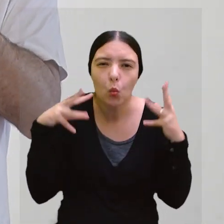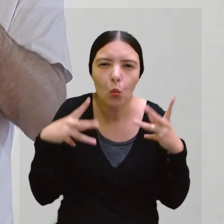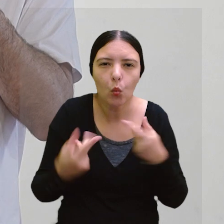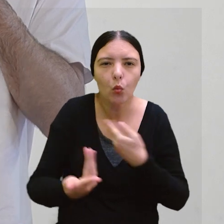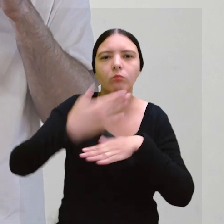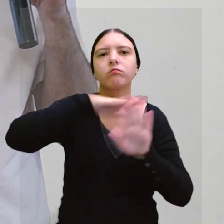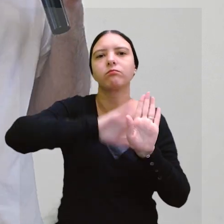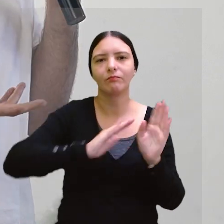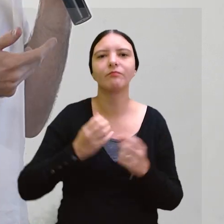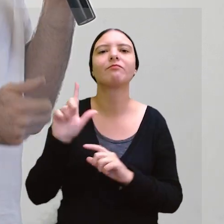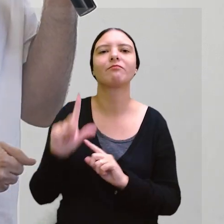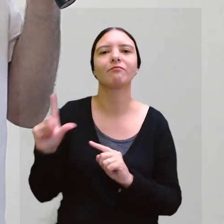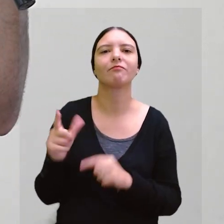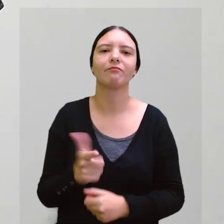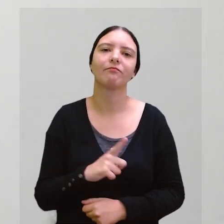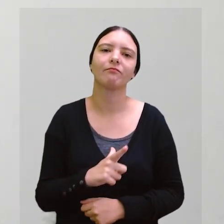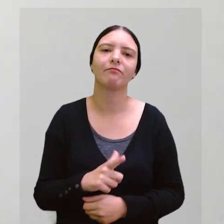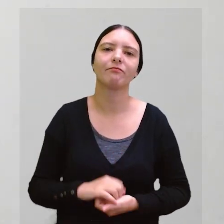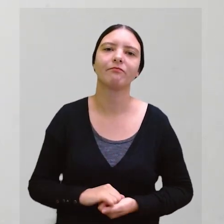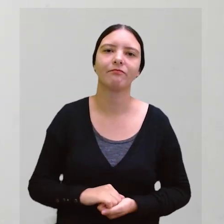carga literária, tá?